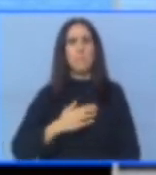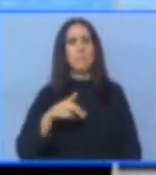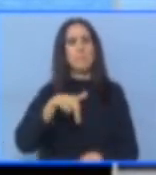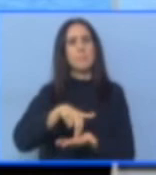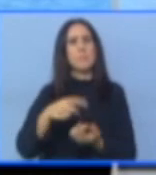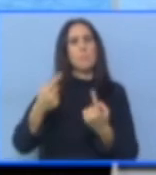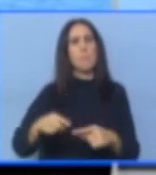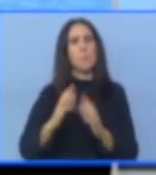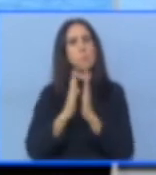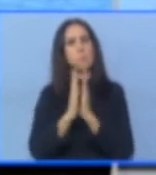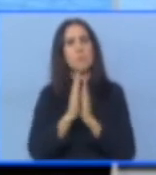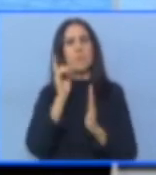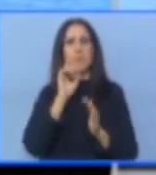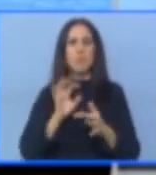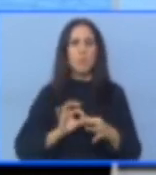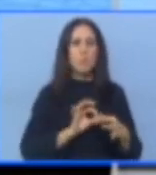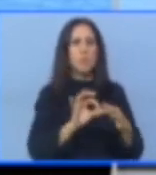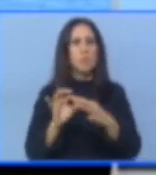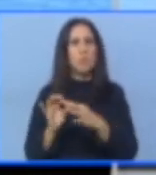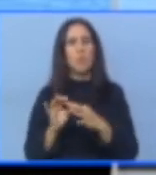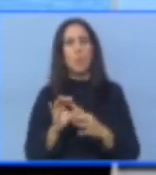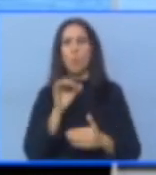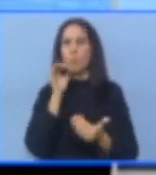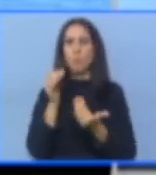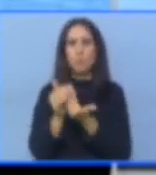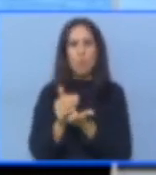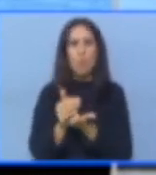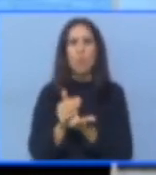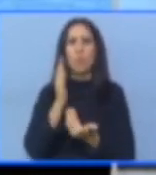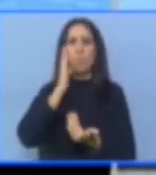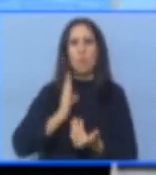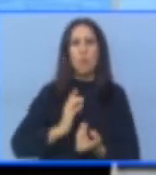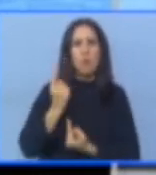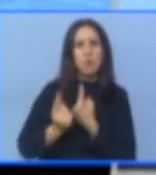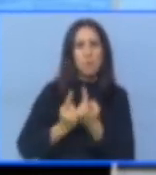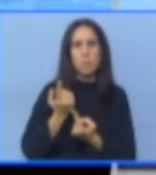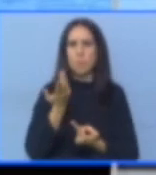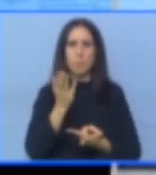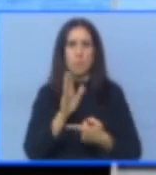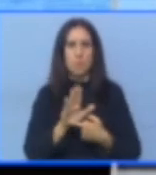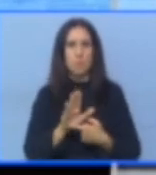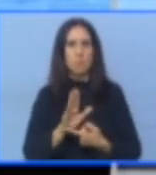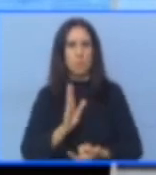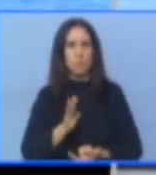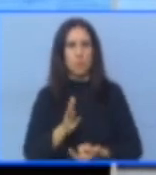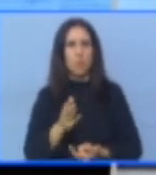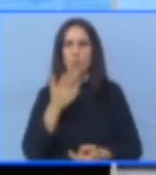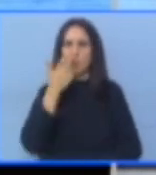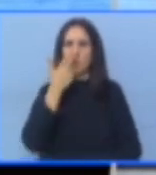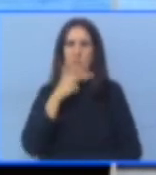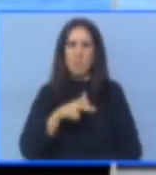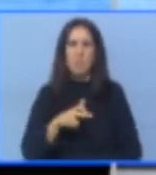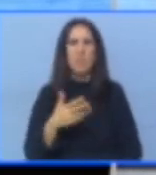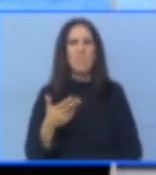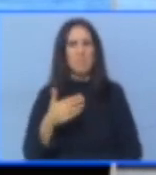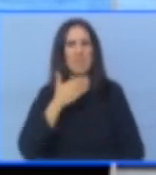para celebrar a missa no dia da unidade, quando falece algum militar, particularmente, digamos, os já reformados, as pessoas às